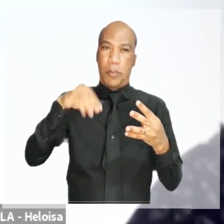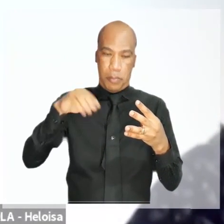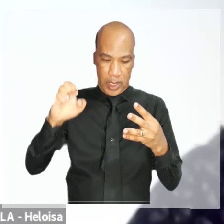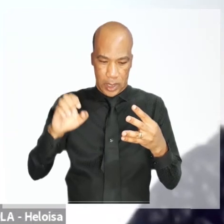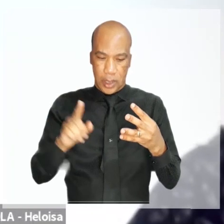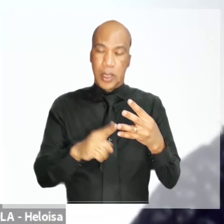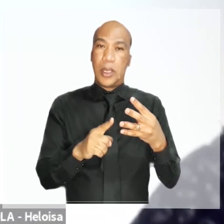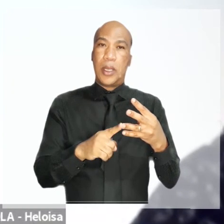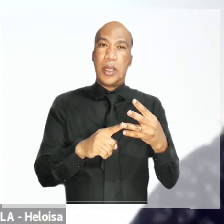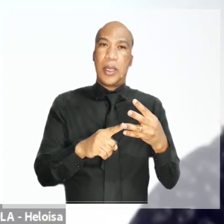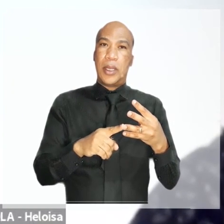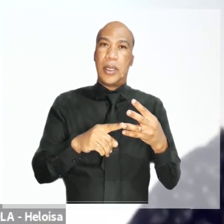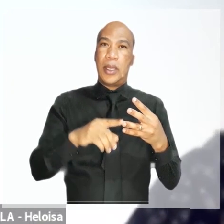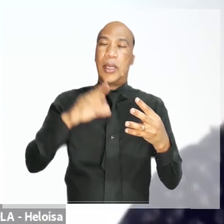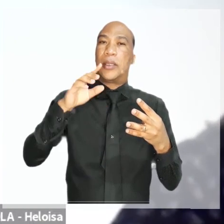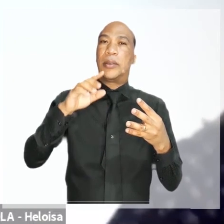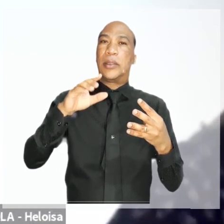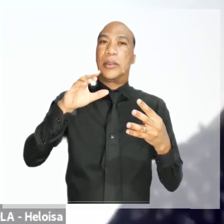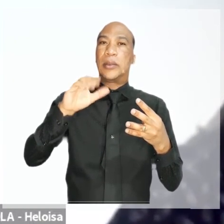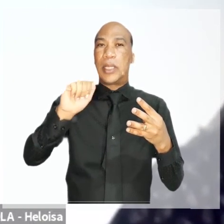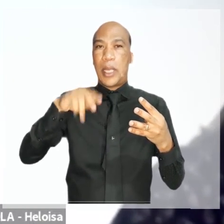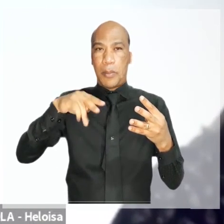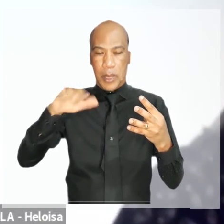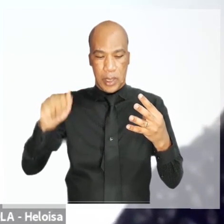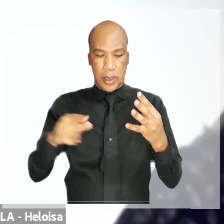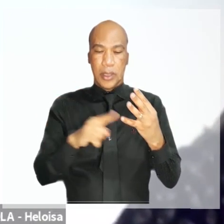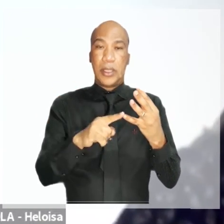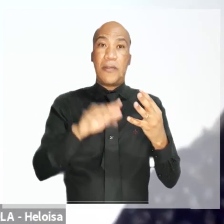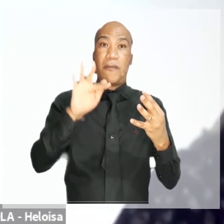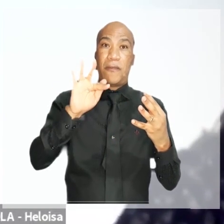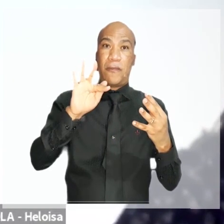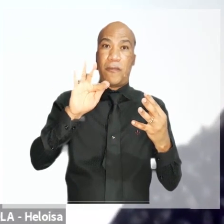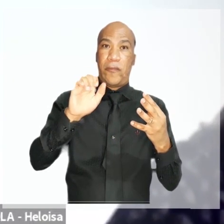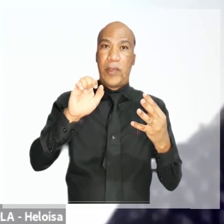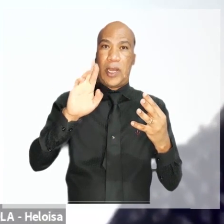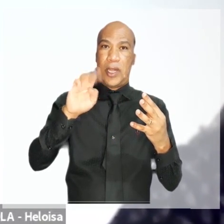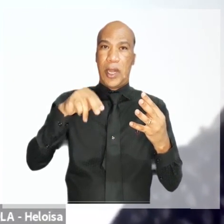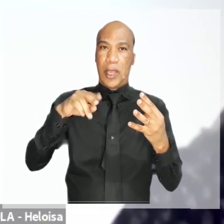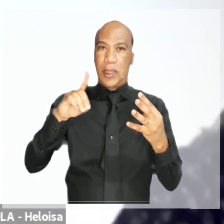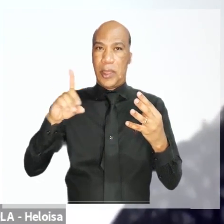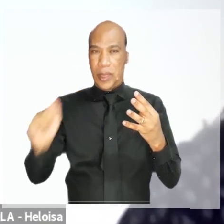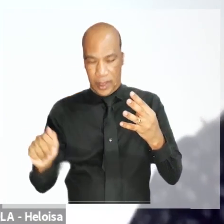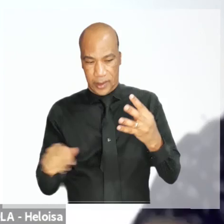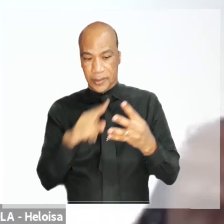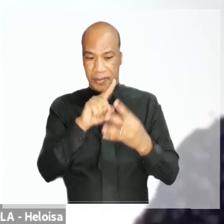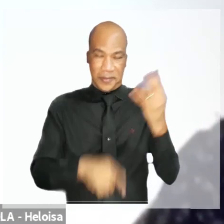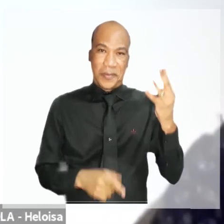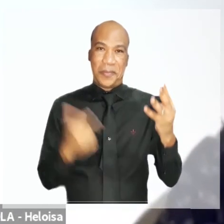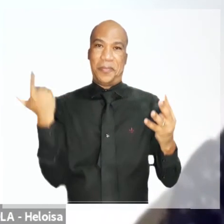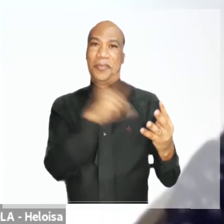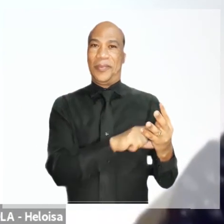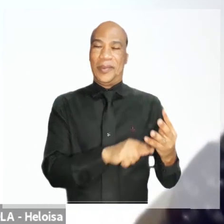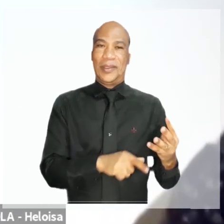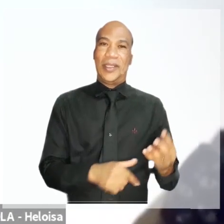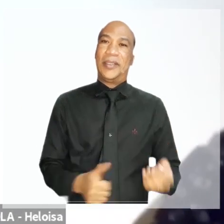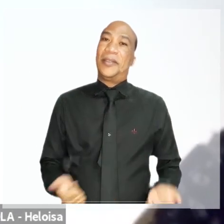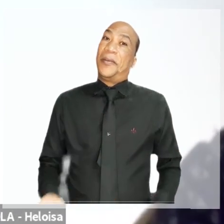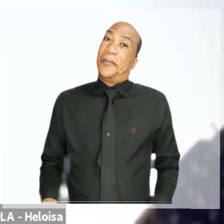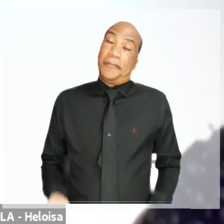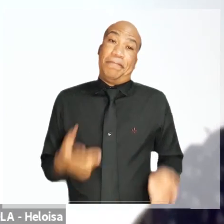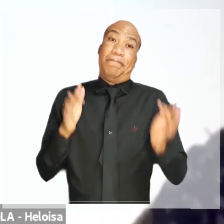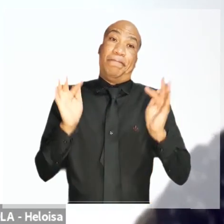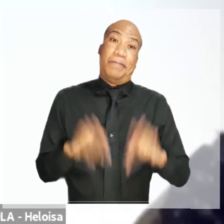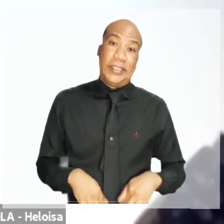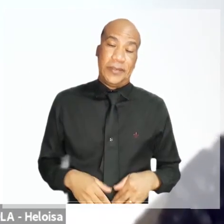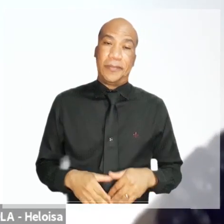a gente encerra aqui o nosso seminário. Eu reforço só com todos os senhores para que possam acessar o link,